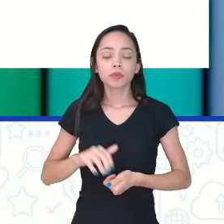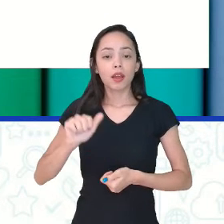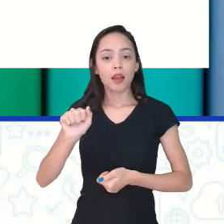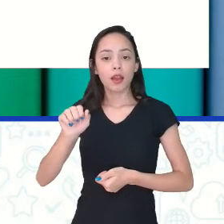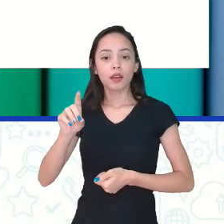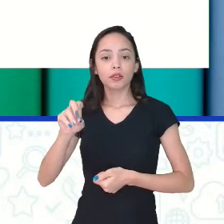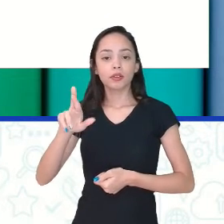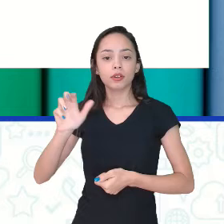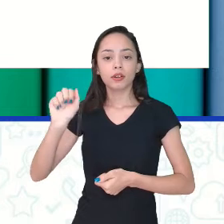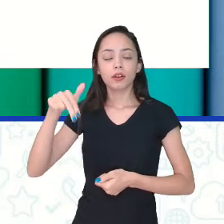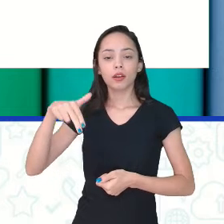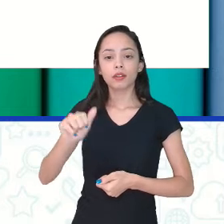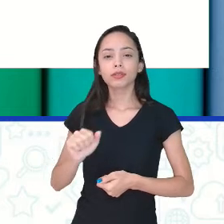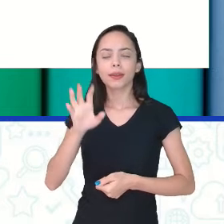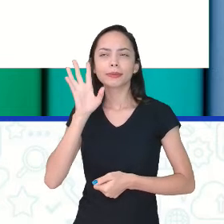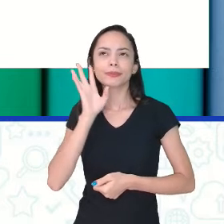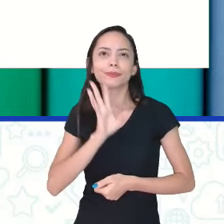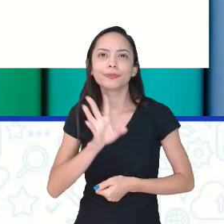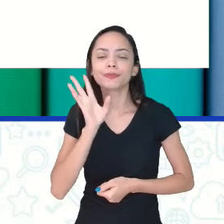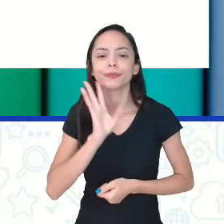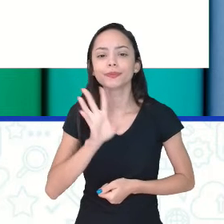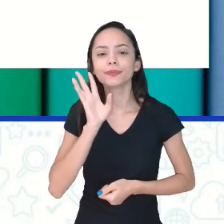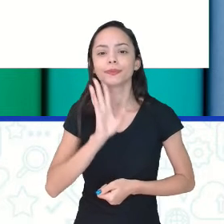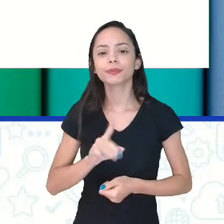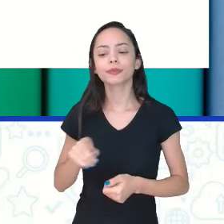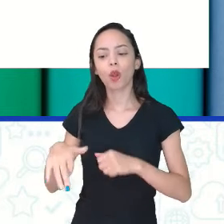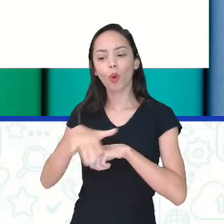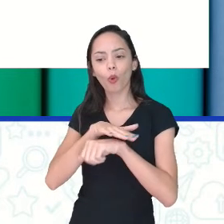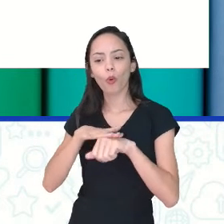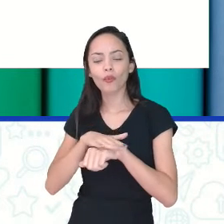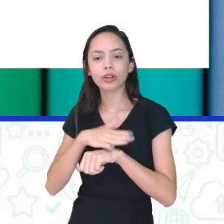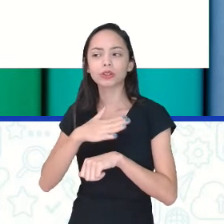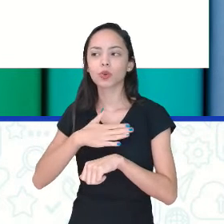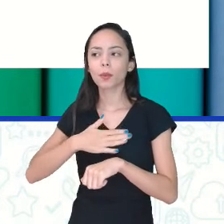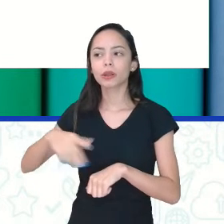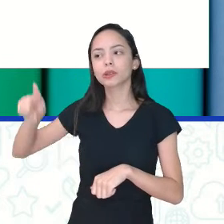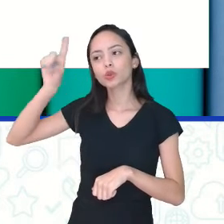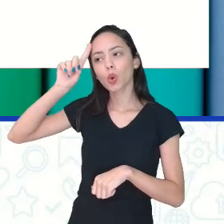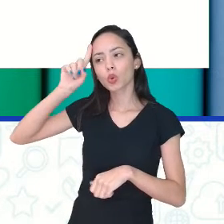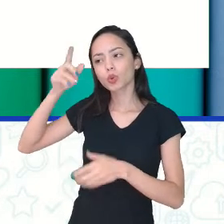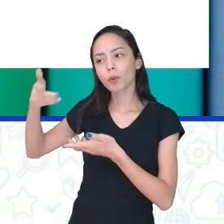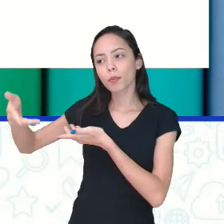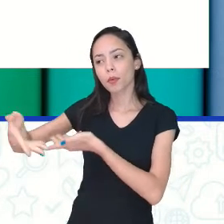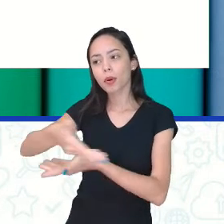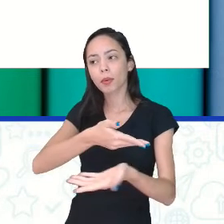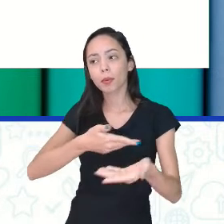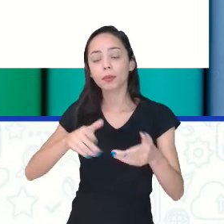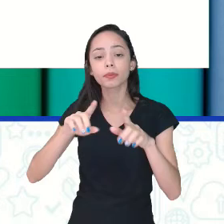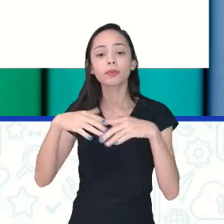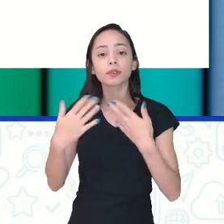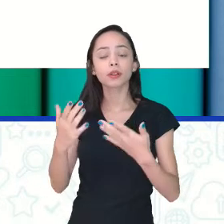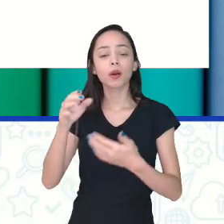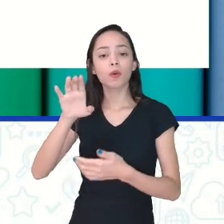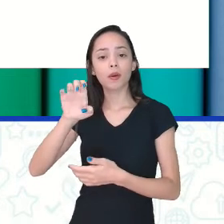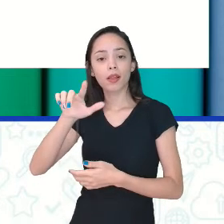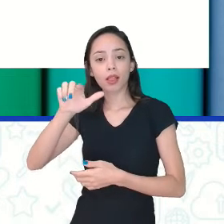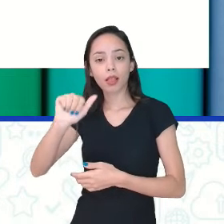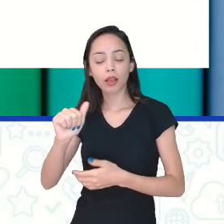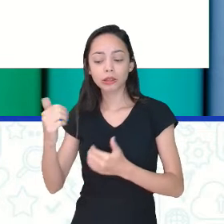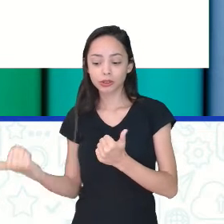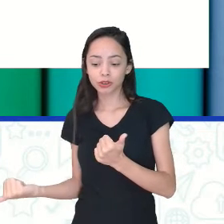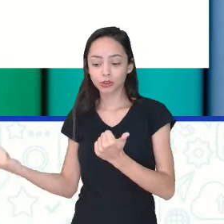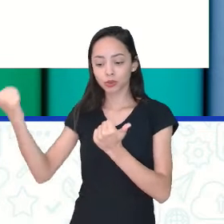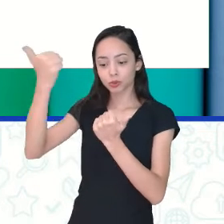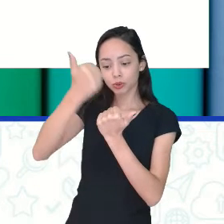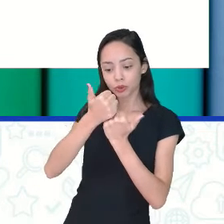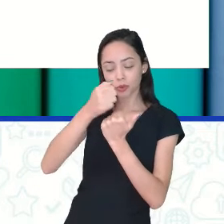muito legal. Ela conversa comigo todos os dias. Então, ó, esse ela está substituindo